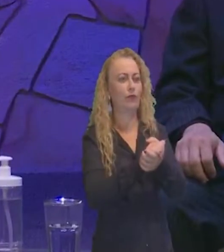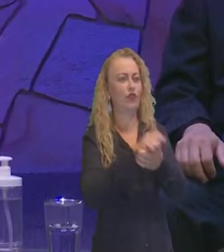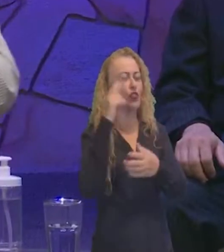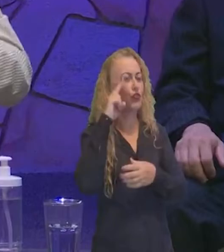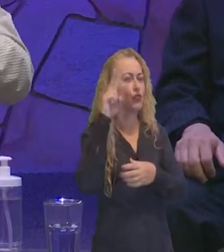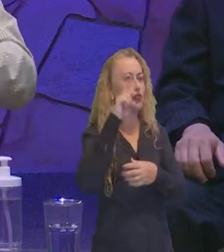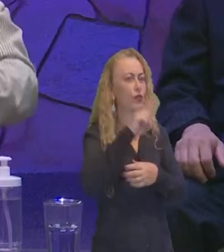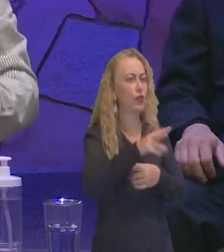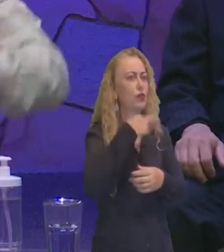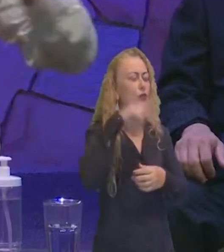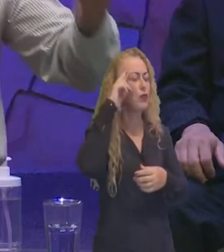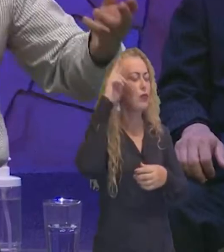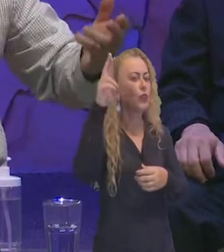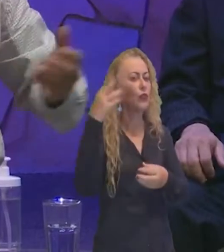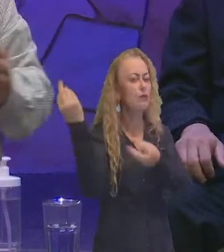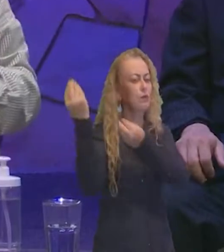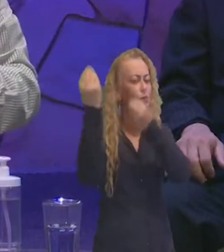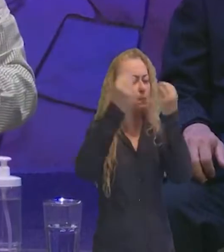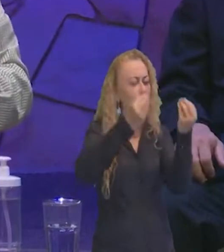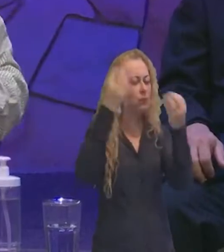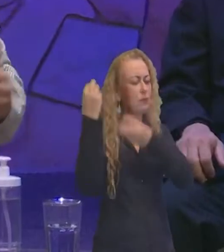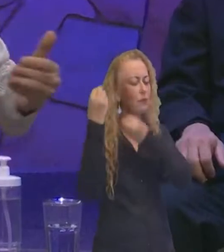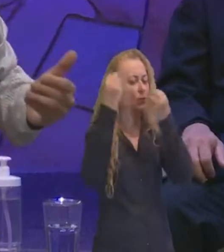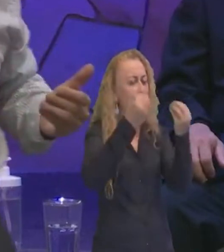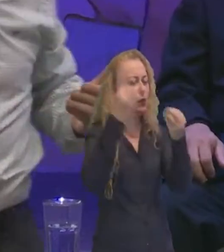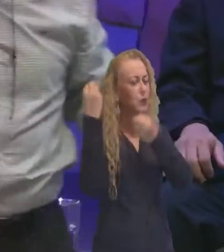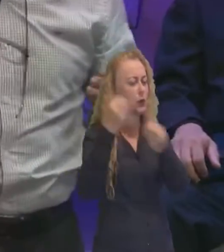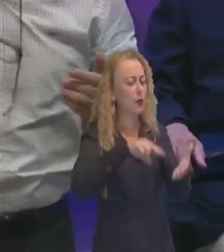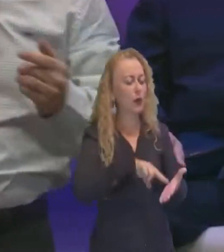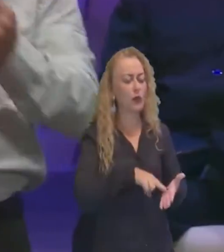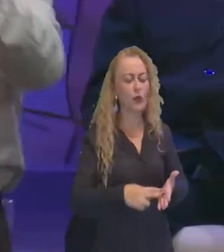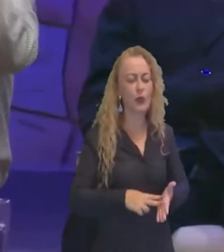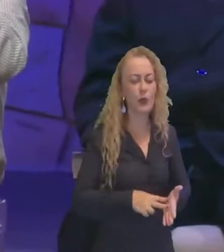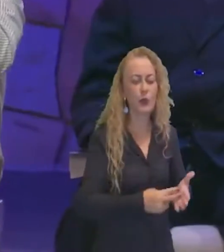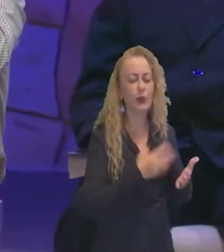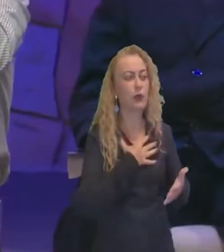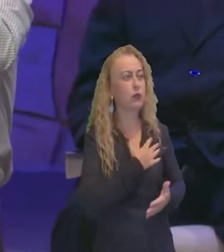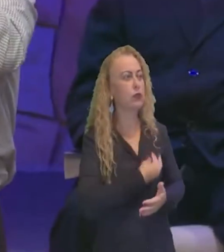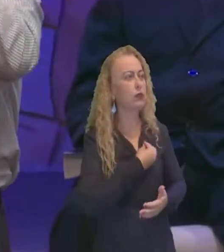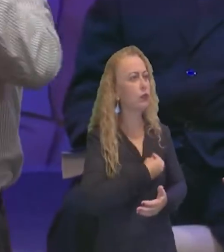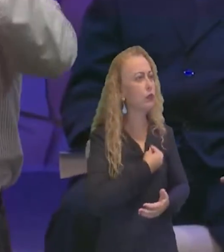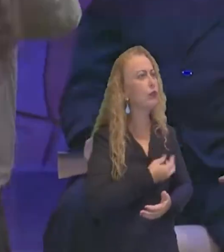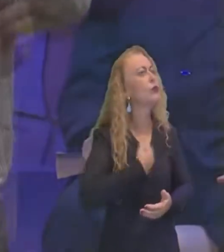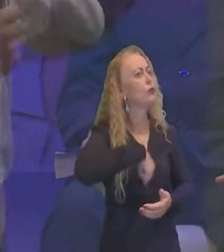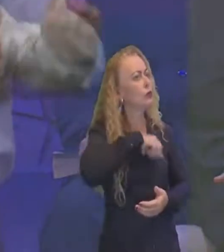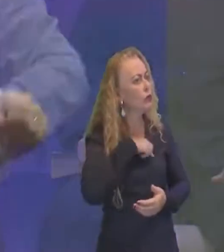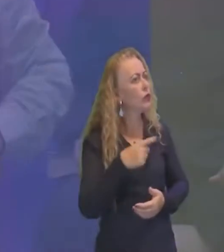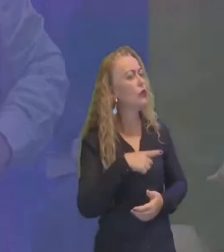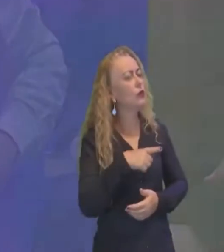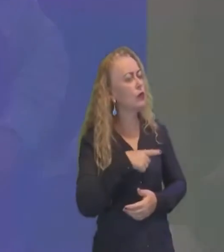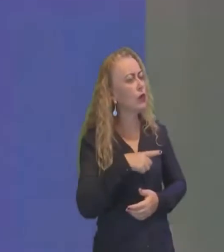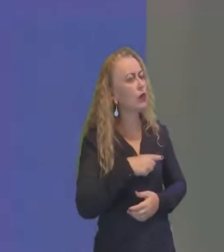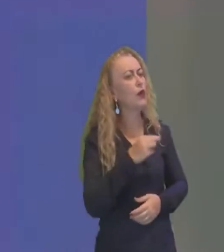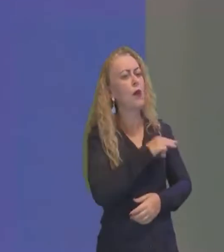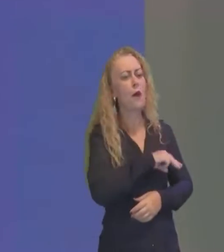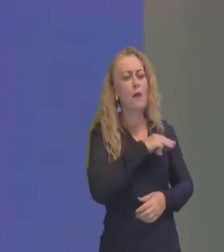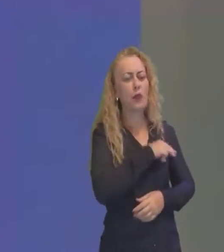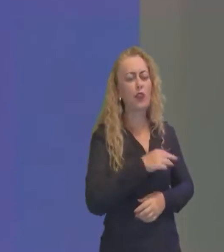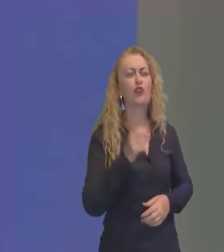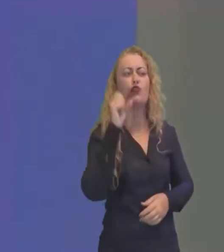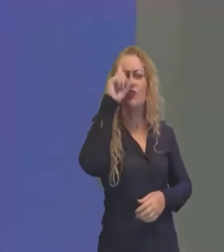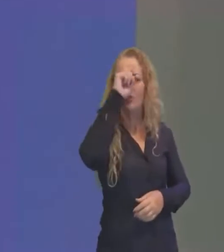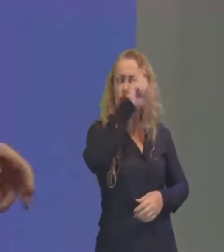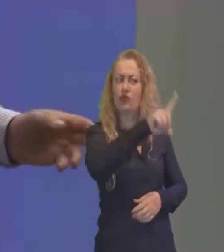vermos o Senhor suprir, momentos de instabilidade, momentos, irmãos, nós tivemos momentos. Meu primeiro ministério foi em Mogi